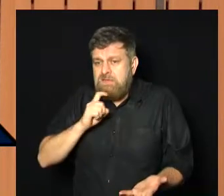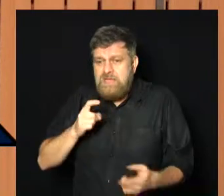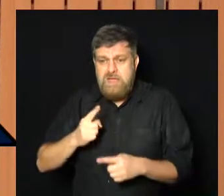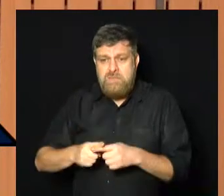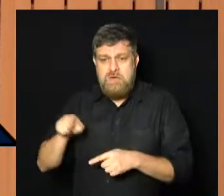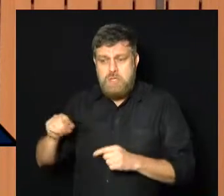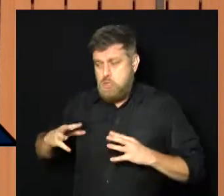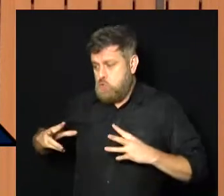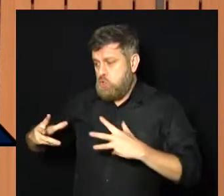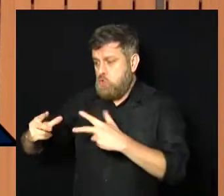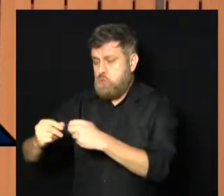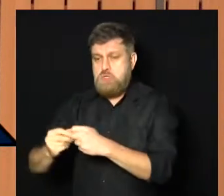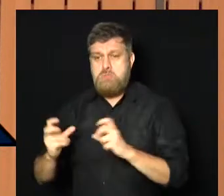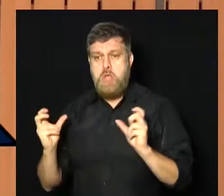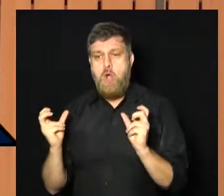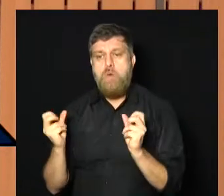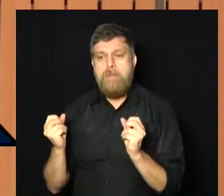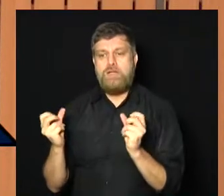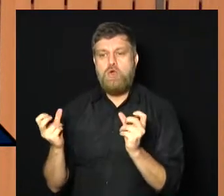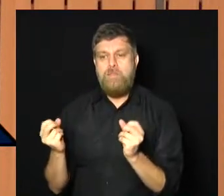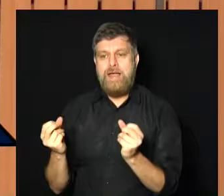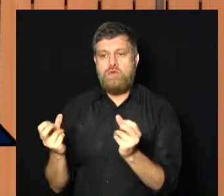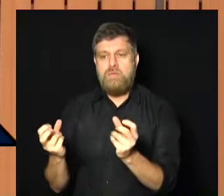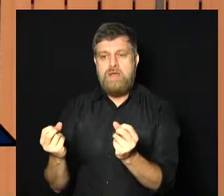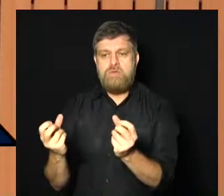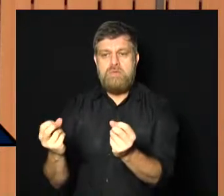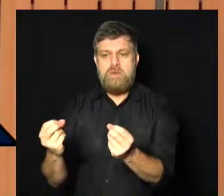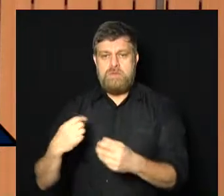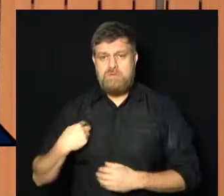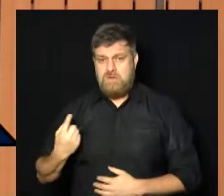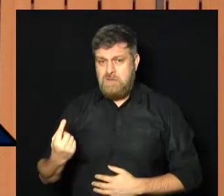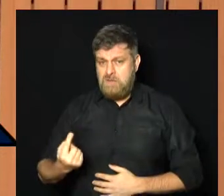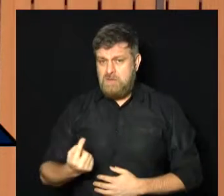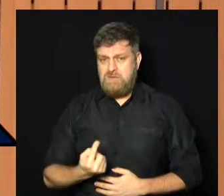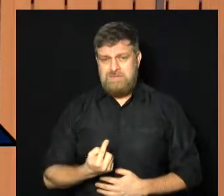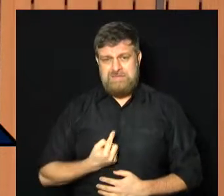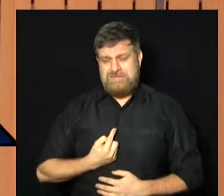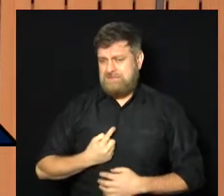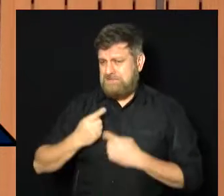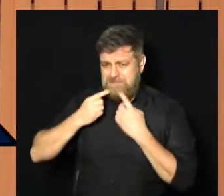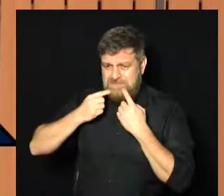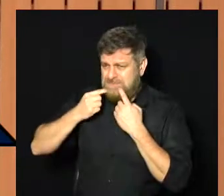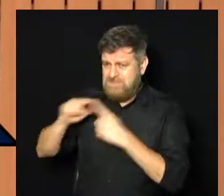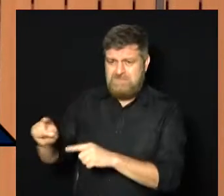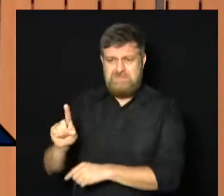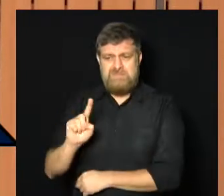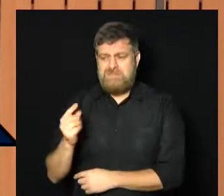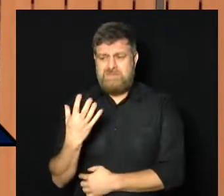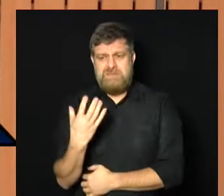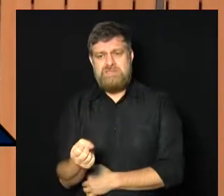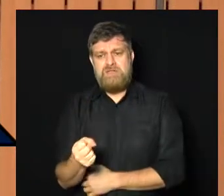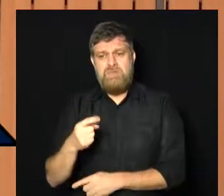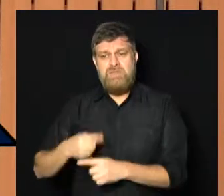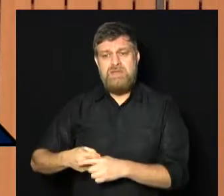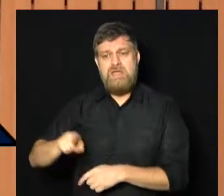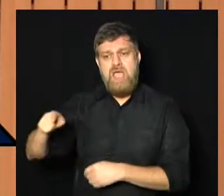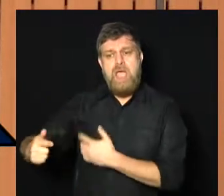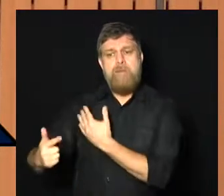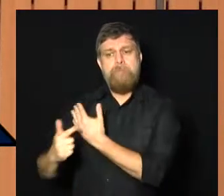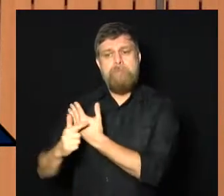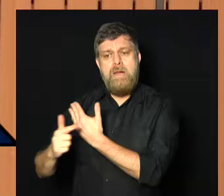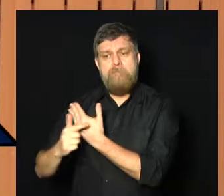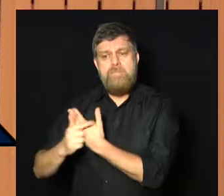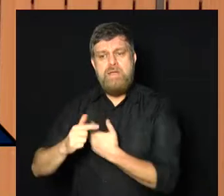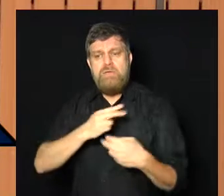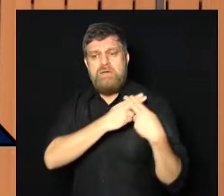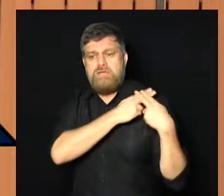compromissos. Então, nós lamentamos, nós, na verdade, repudiamos, porque é papel de qualquer